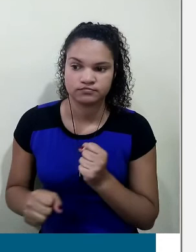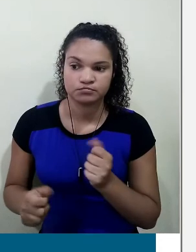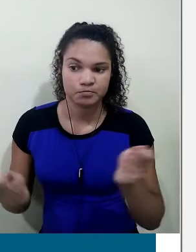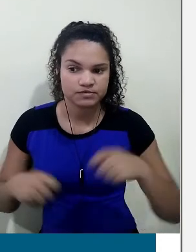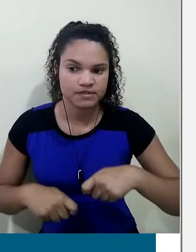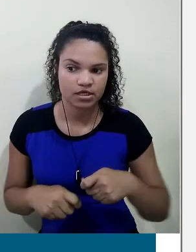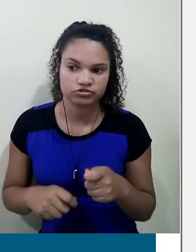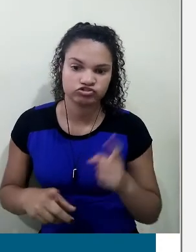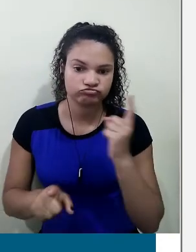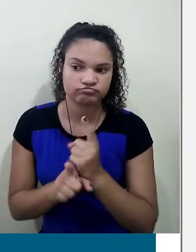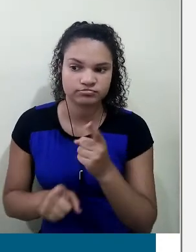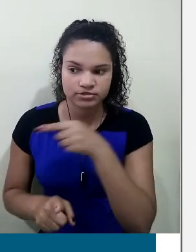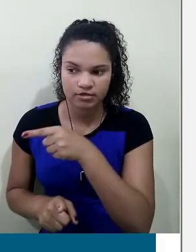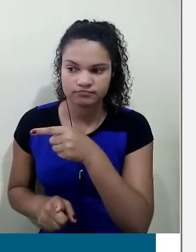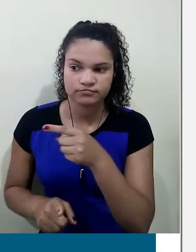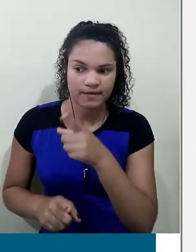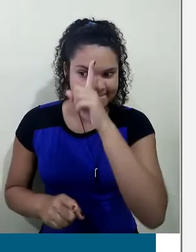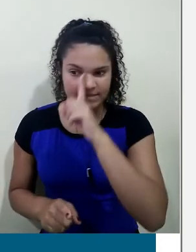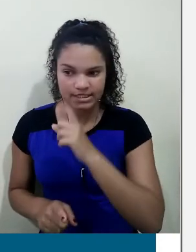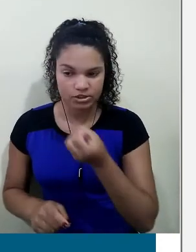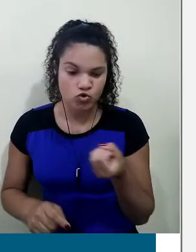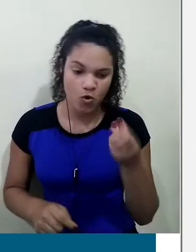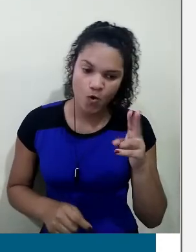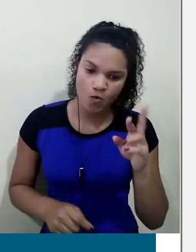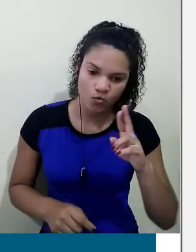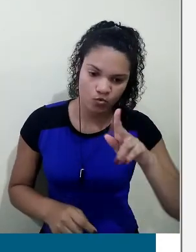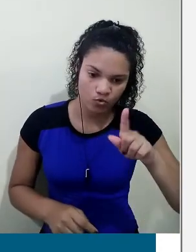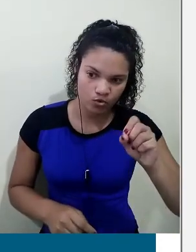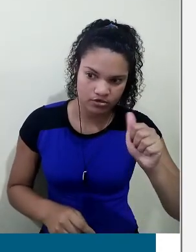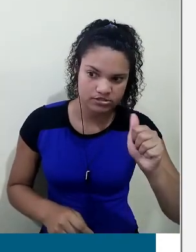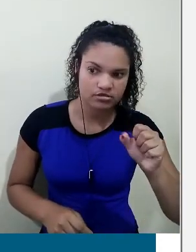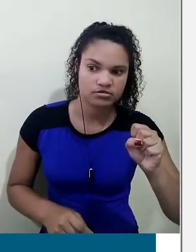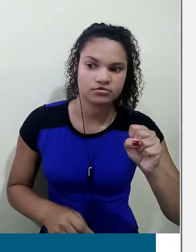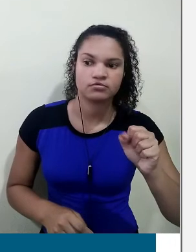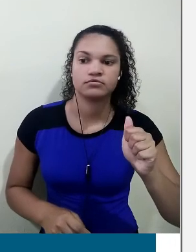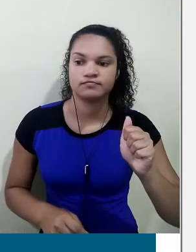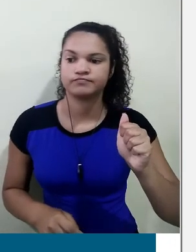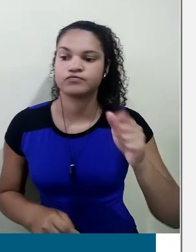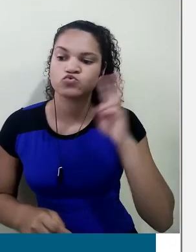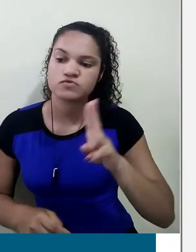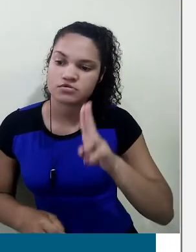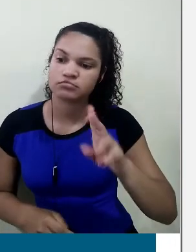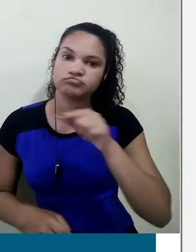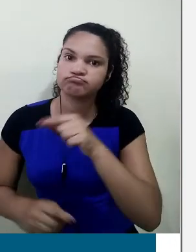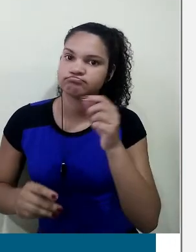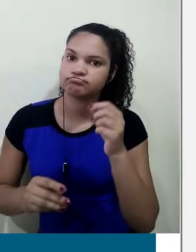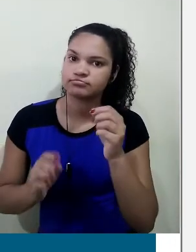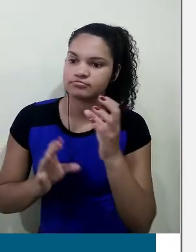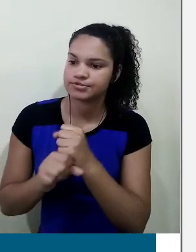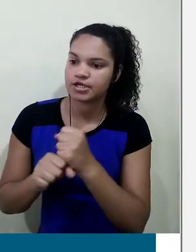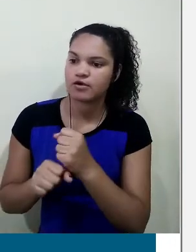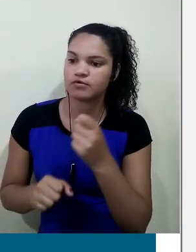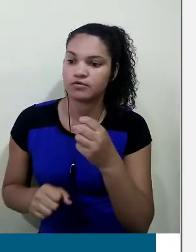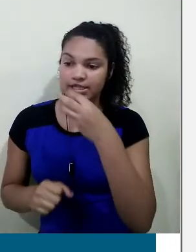indivíduos com sementes amarelas ou rugosas desse cruzamento, utilizando a probabilidade de nascerem sementes